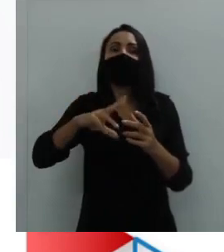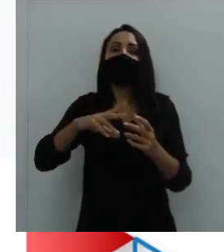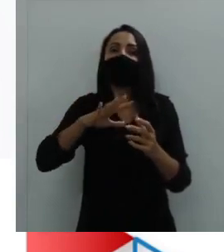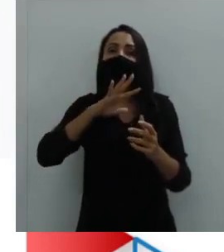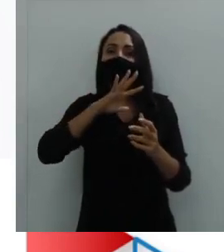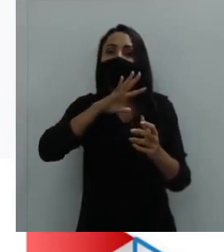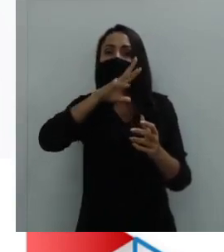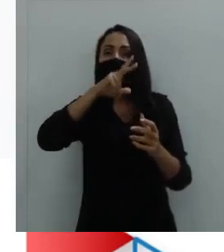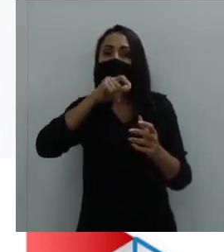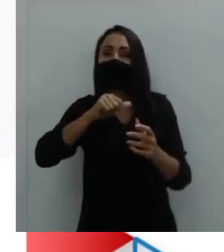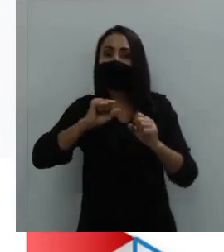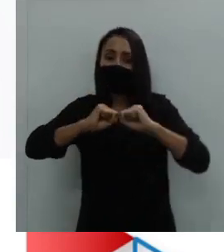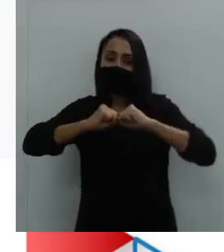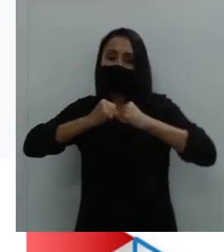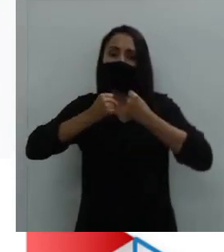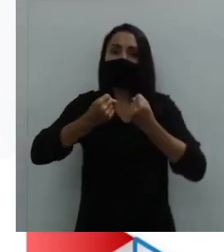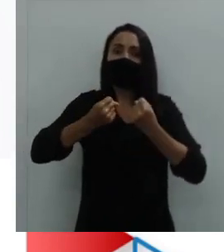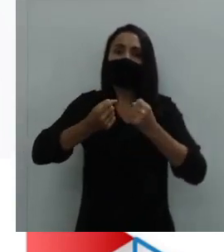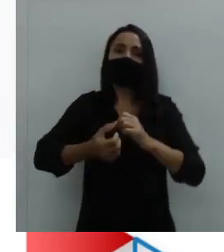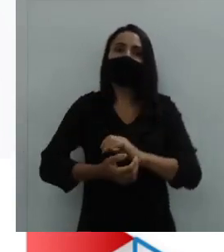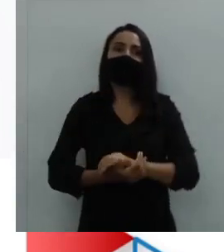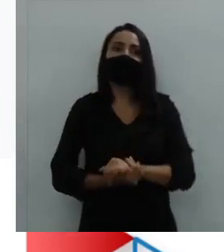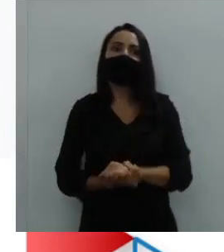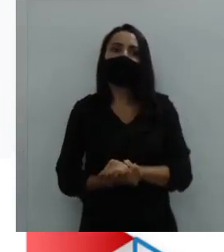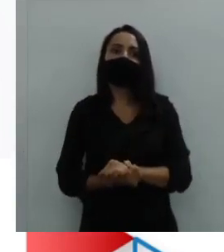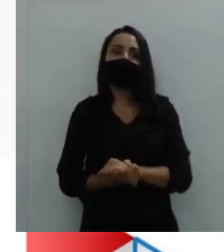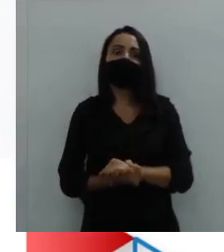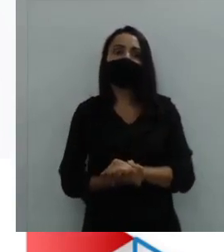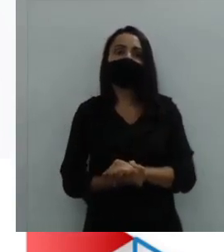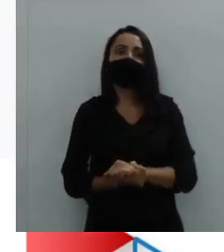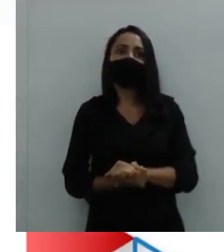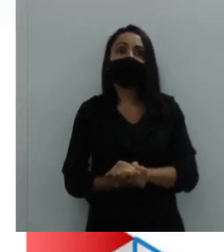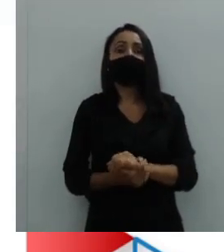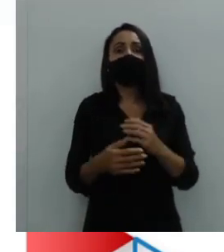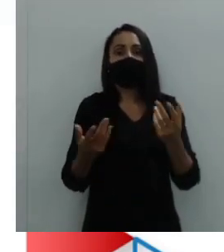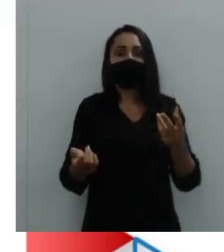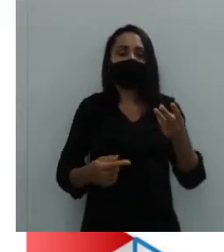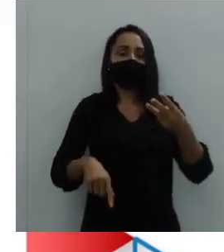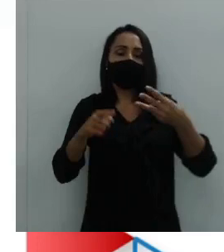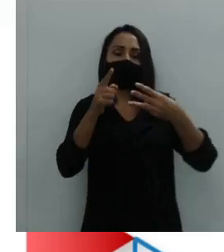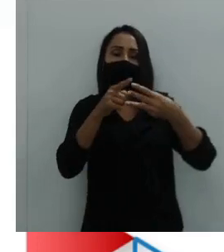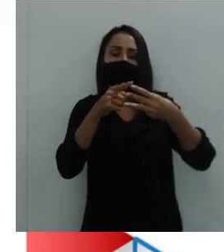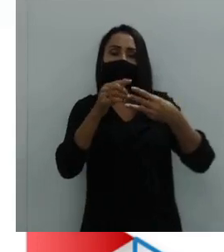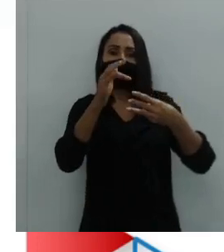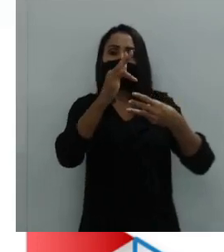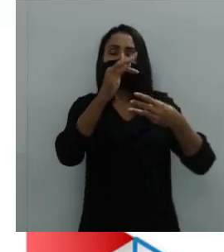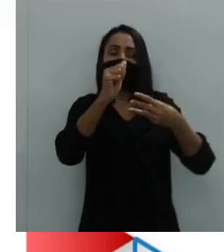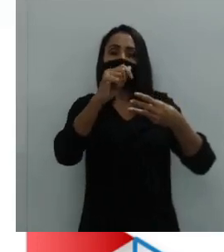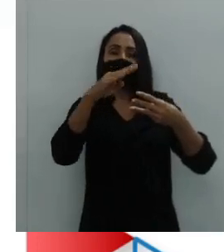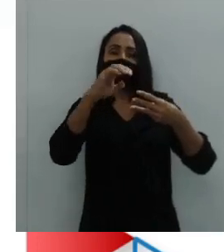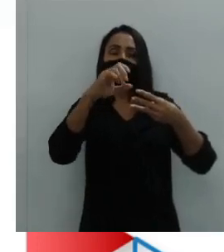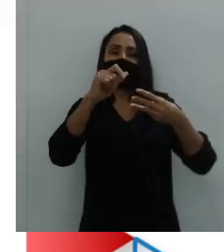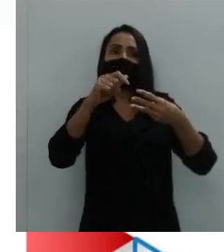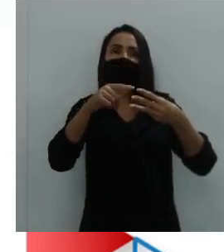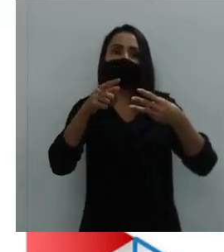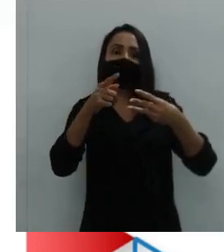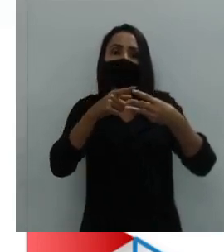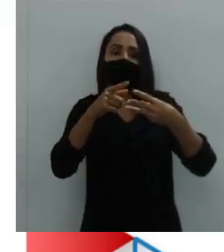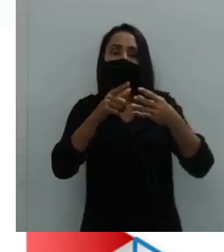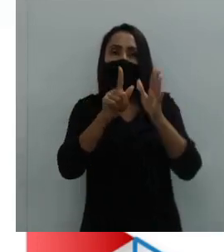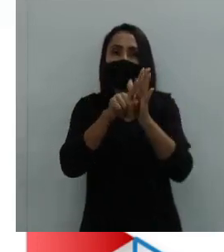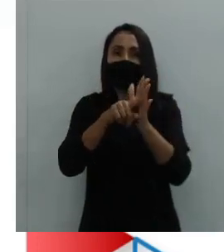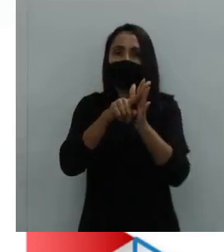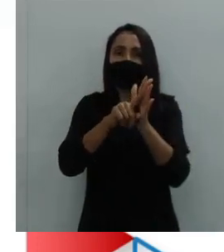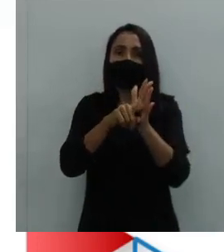essa questão, viu? Vamos lá adiante. Aqui, olha aí, a fábula, como eu falei, que é aquele gênero da ficção. Se é ficção,